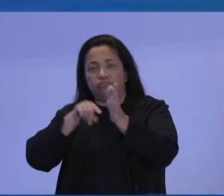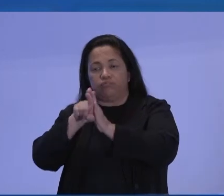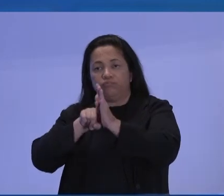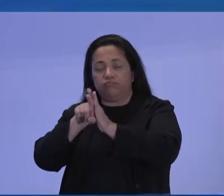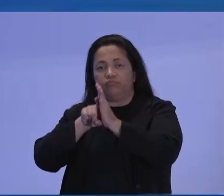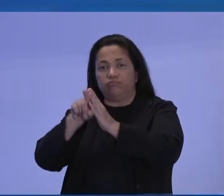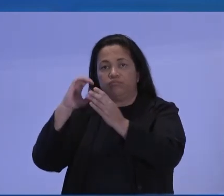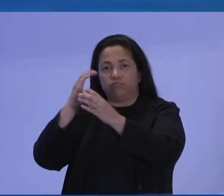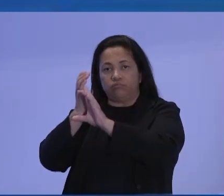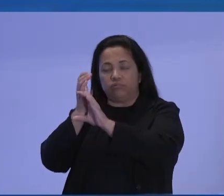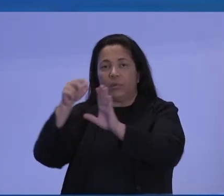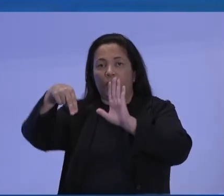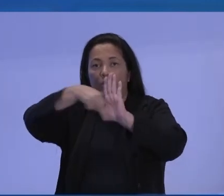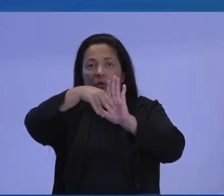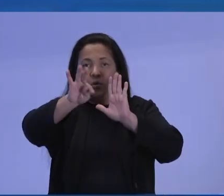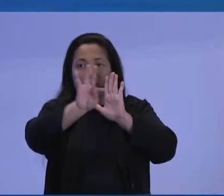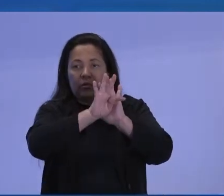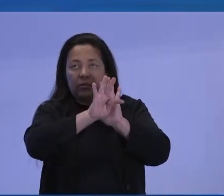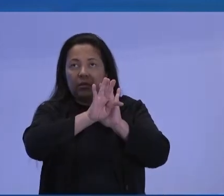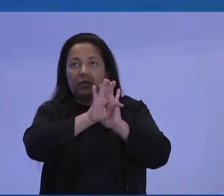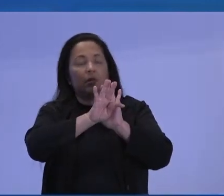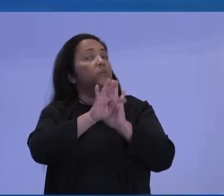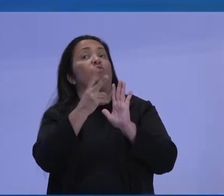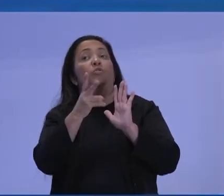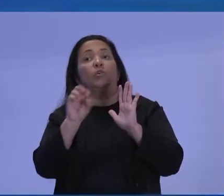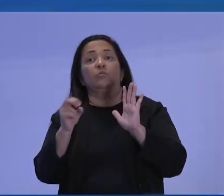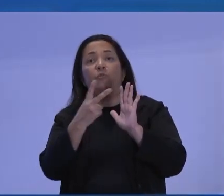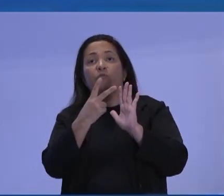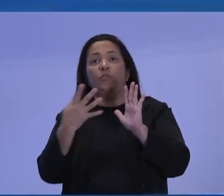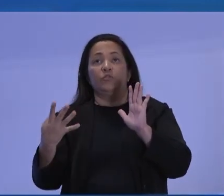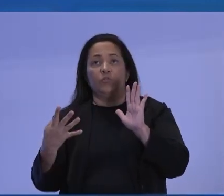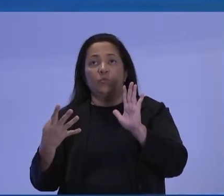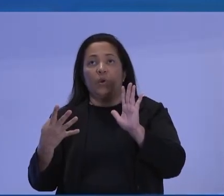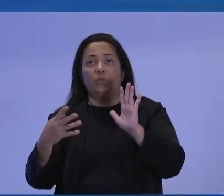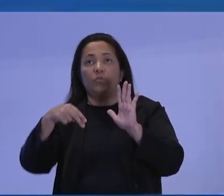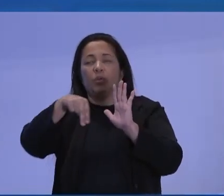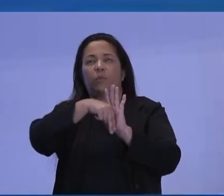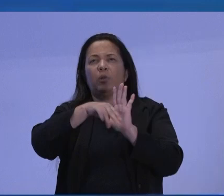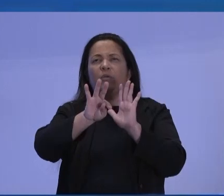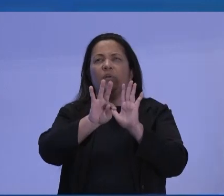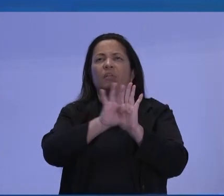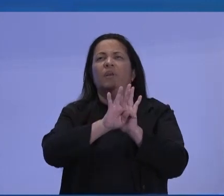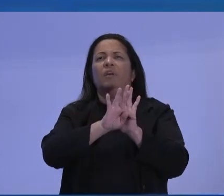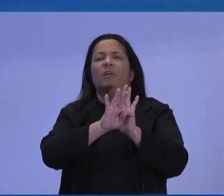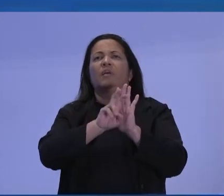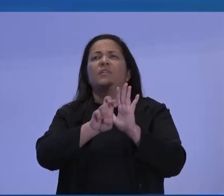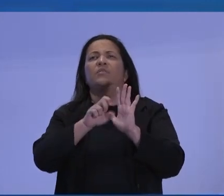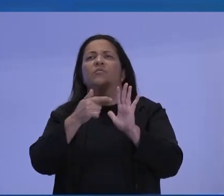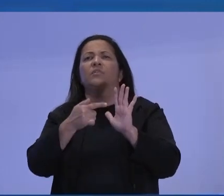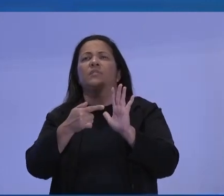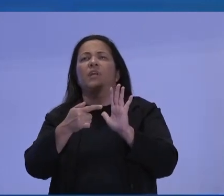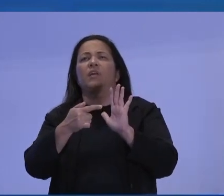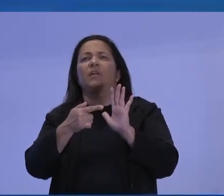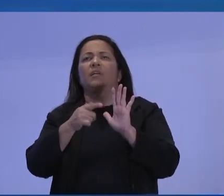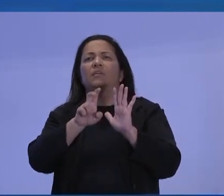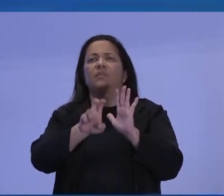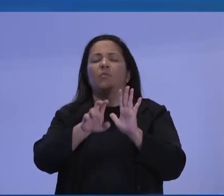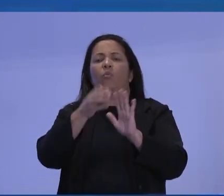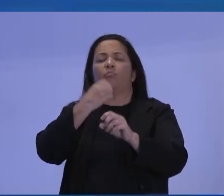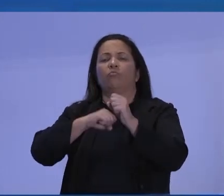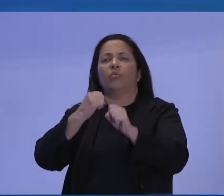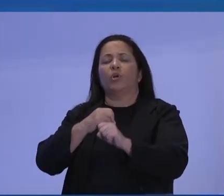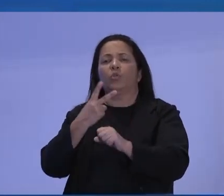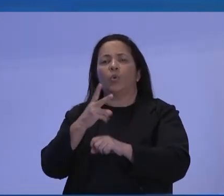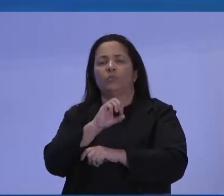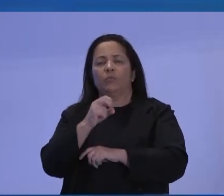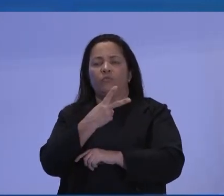numa nota técnica número 6 de 2024, que foi uma nota técnica construída por vários setores